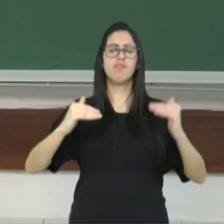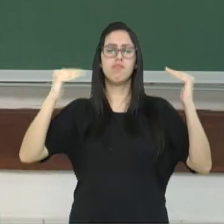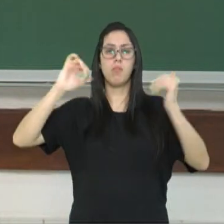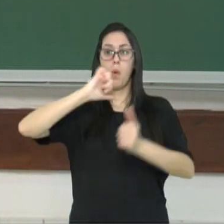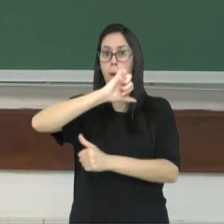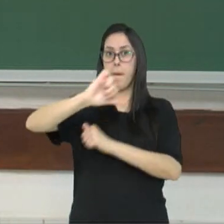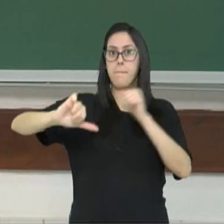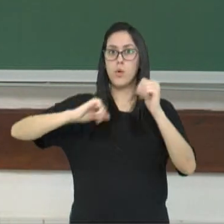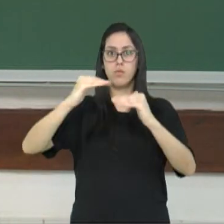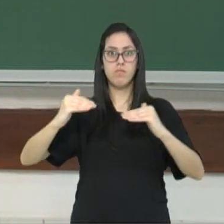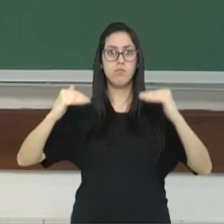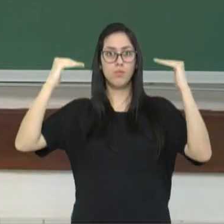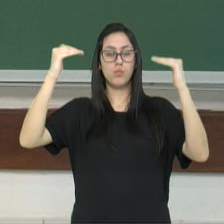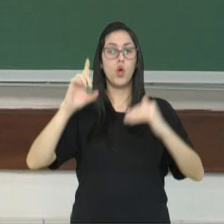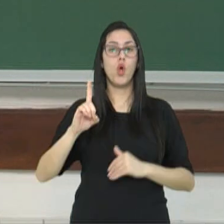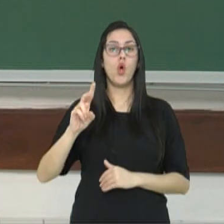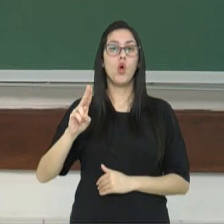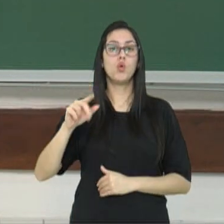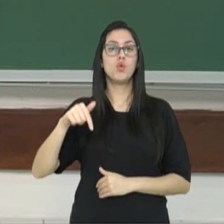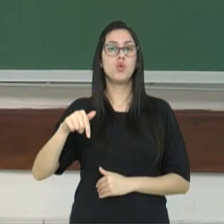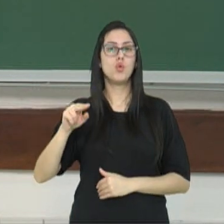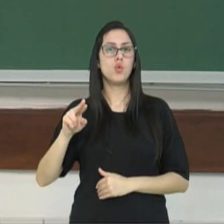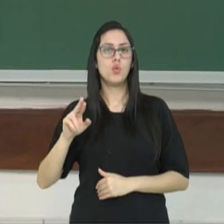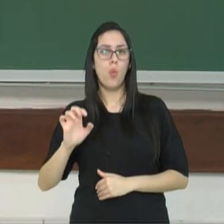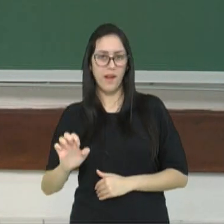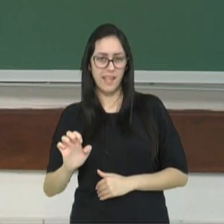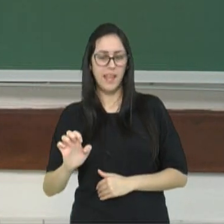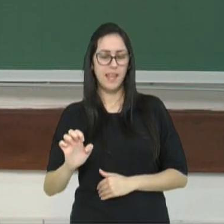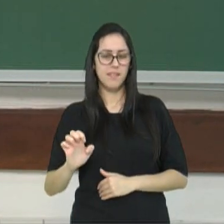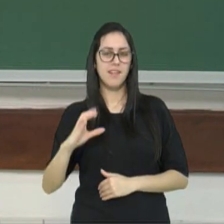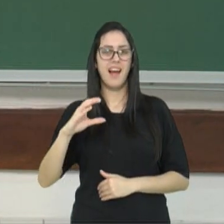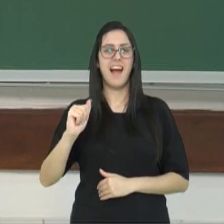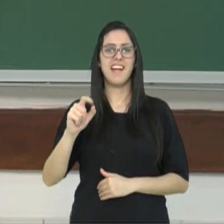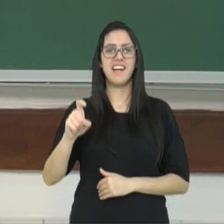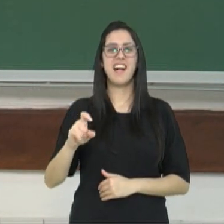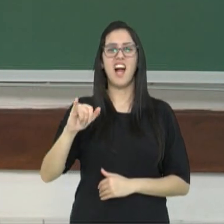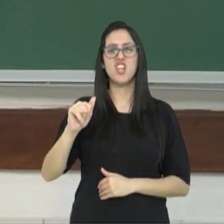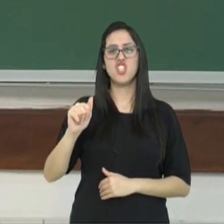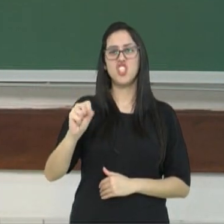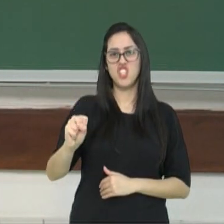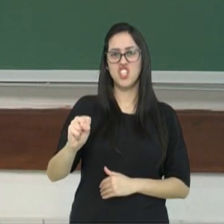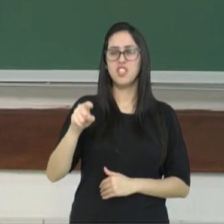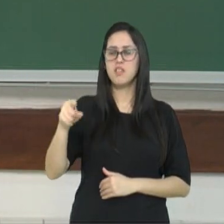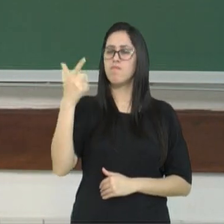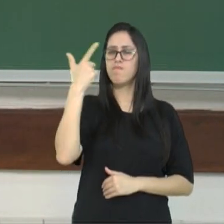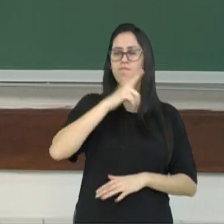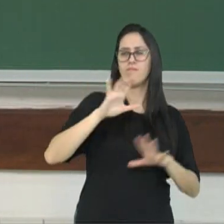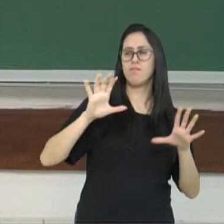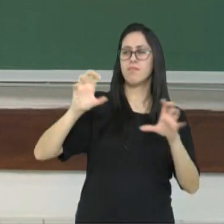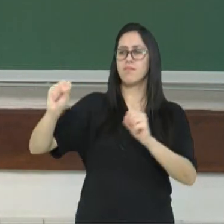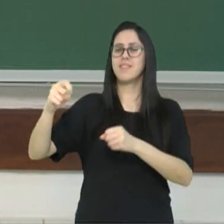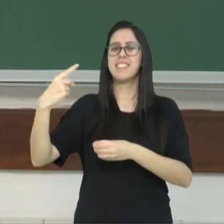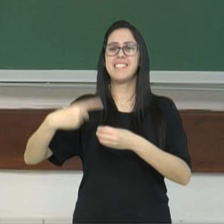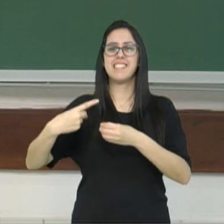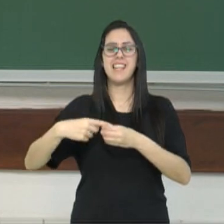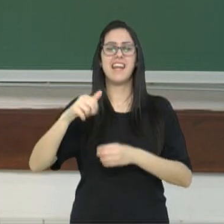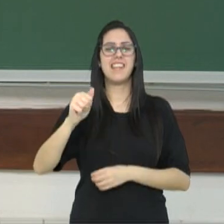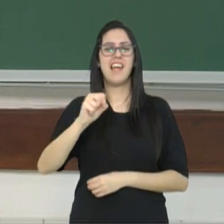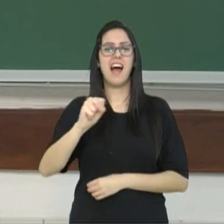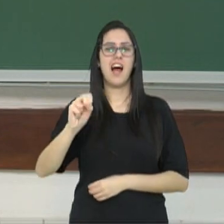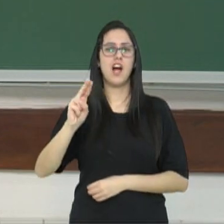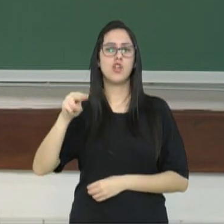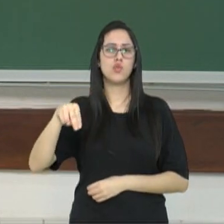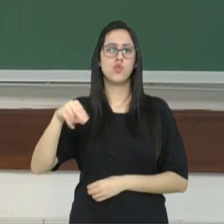Império, quando o Duque de Caxias, patrono do exército, conquista a cidade de Assunção, ele fala para Dom Pedro II